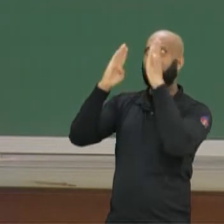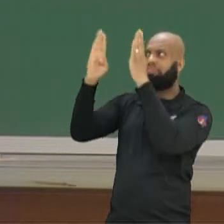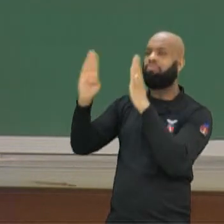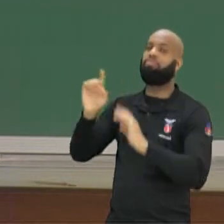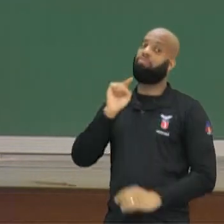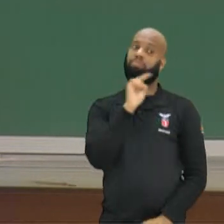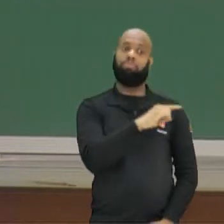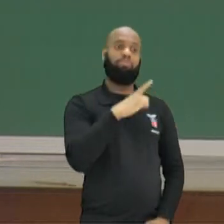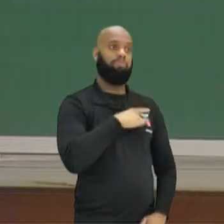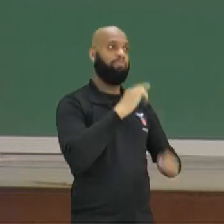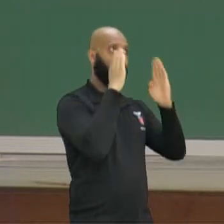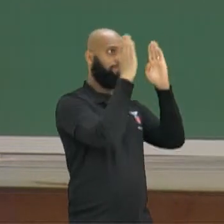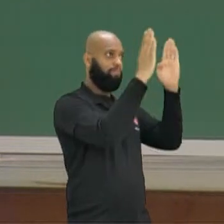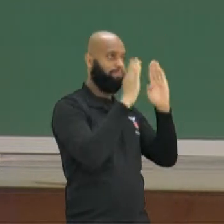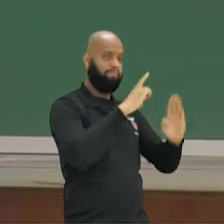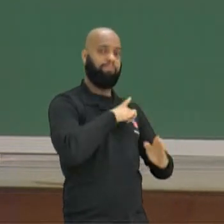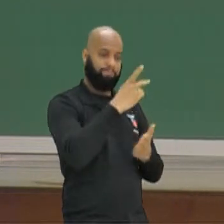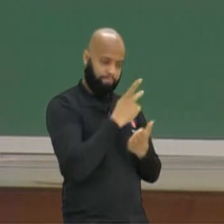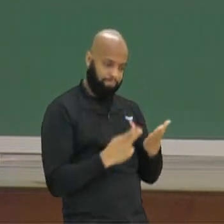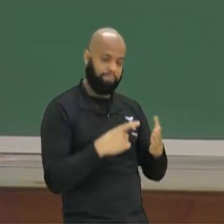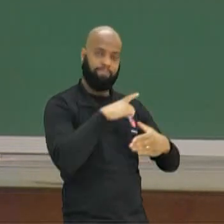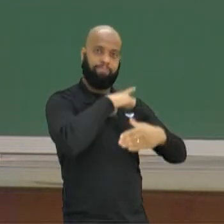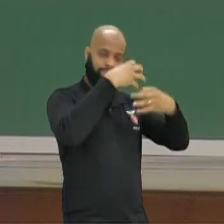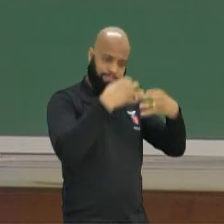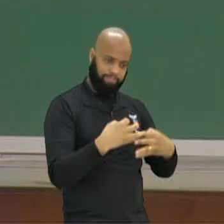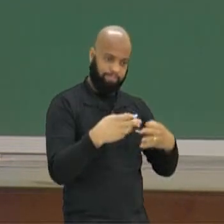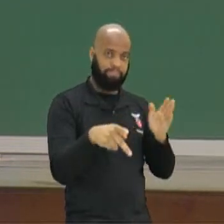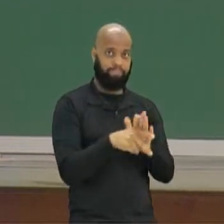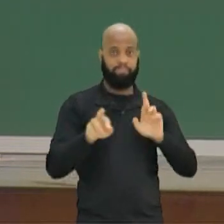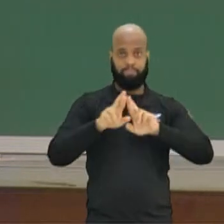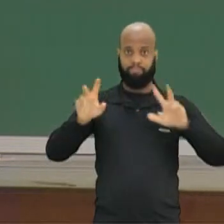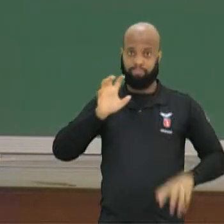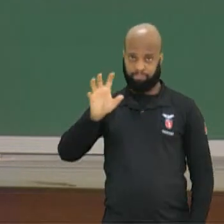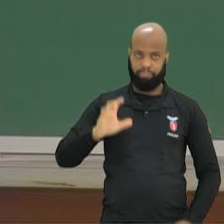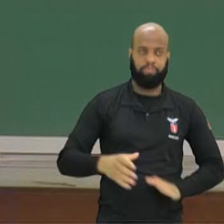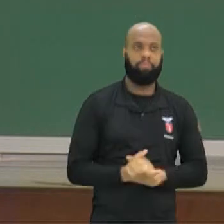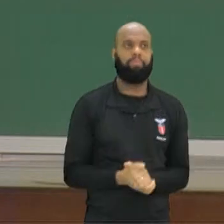aqui existe preocupação com a estética. Essa é a diferença de prosa e verso.